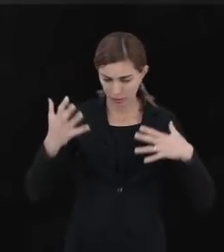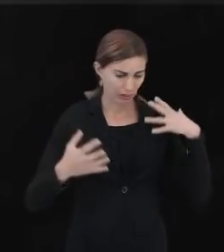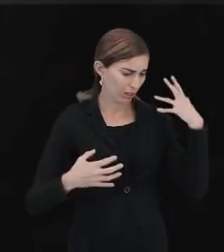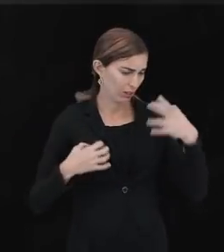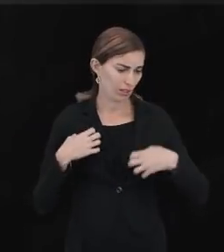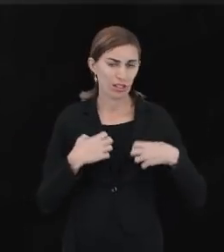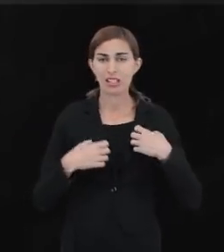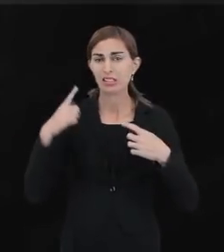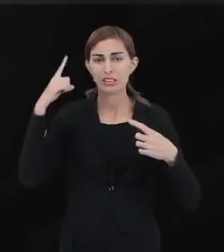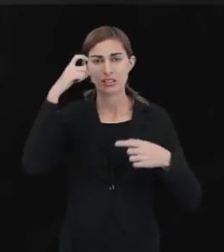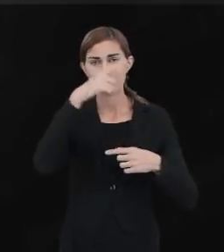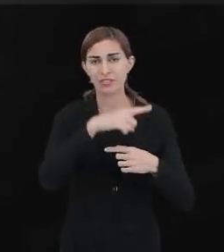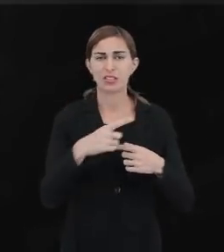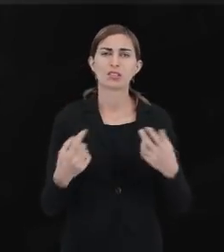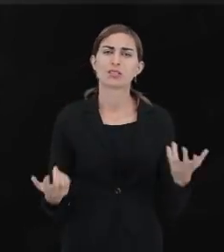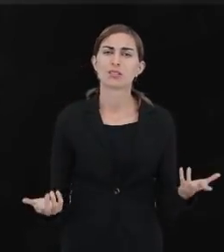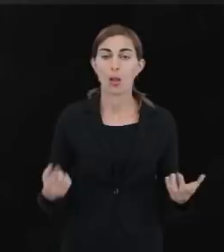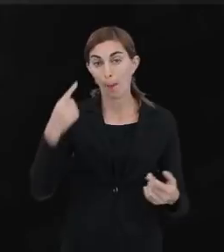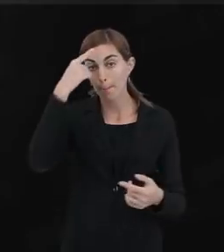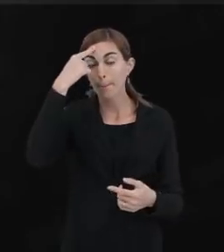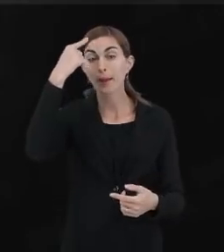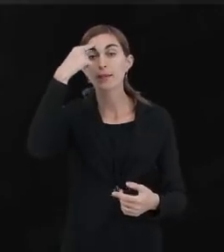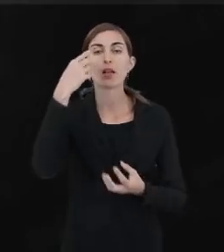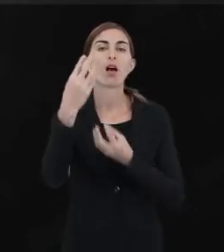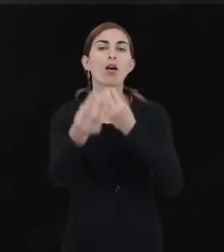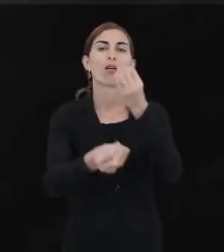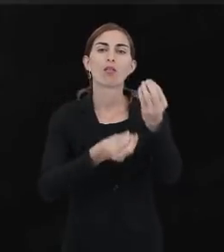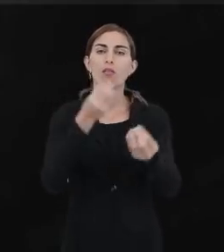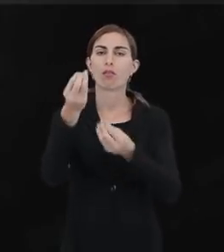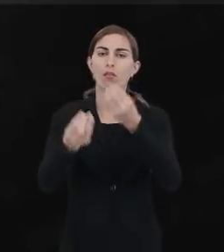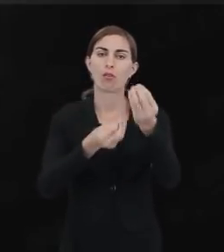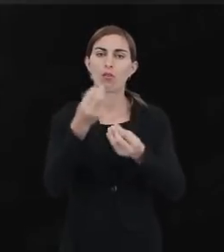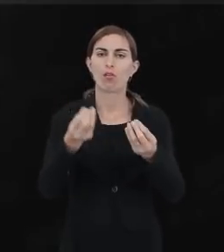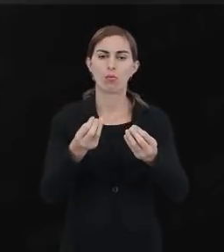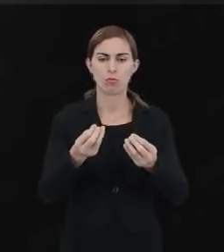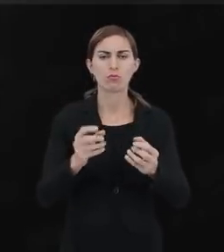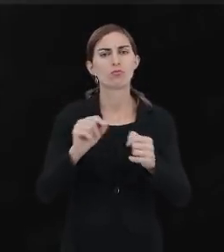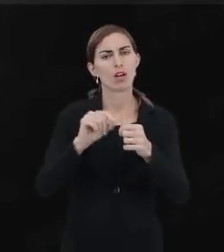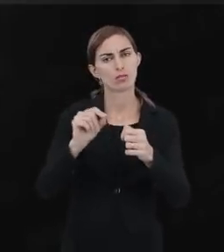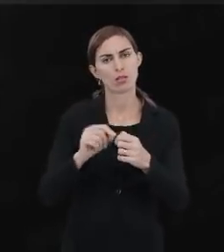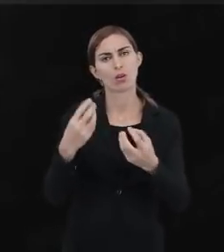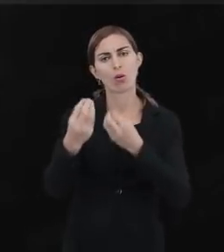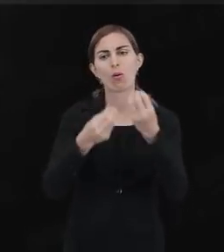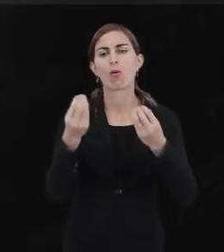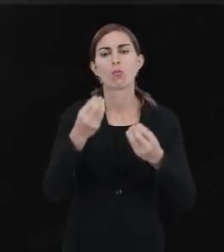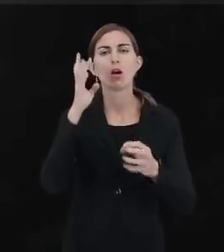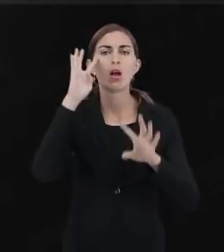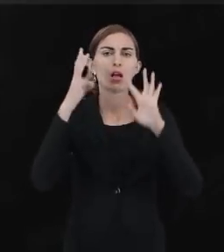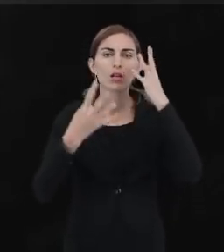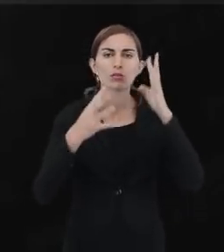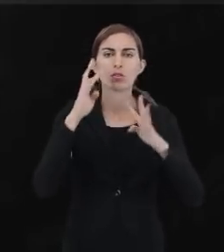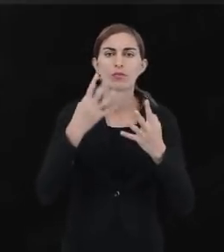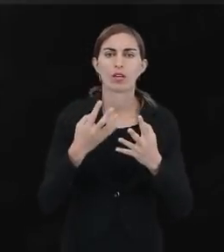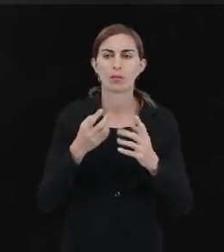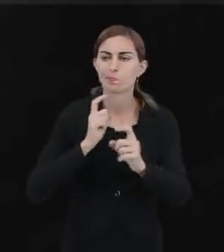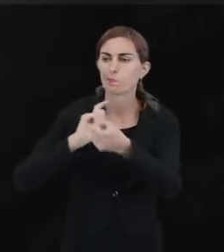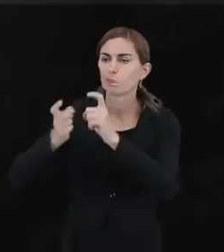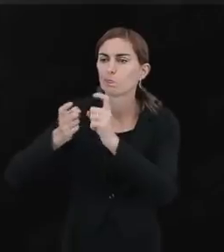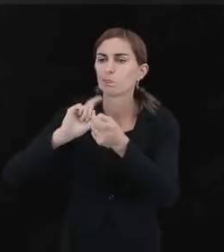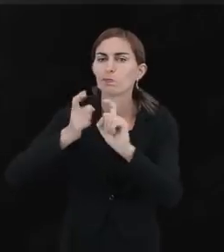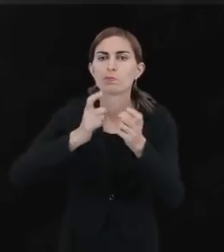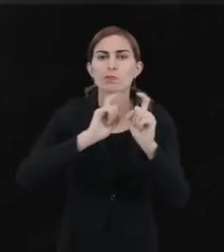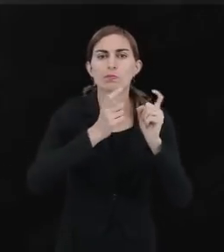temos que fazer pensarmos em como fazer de maneira articulador era